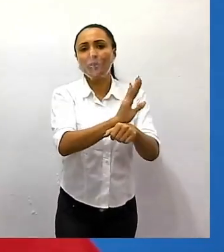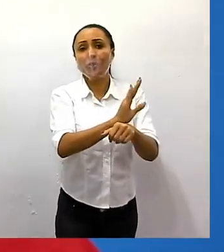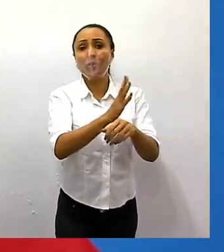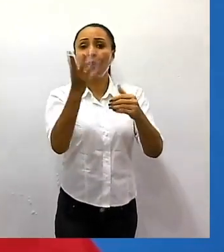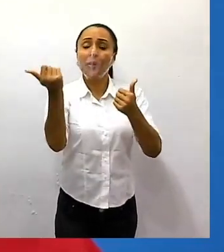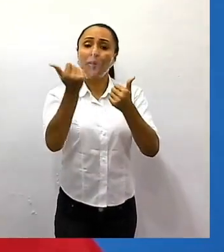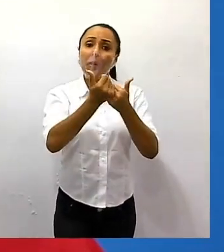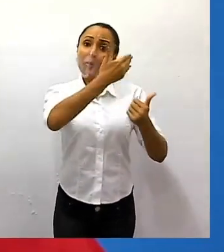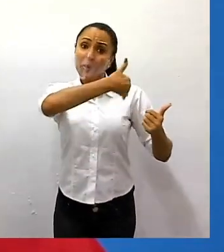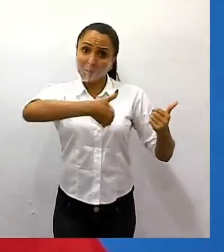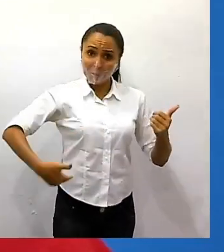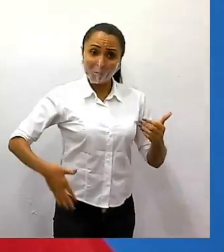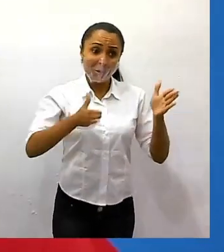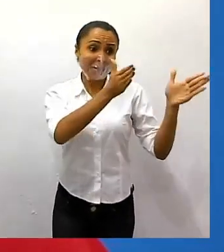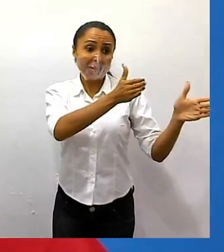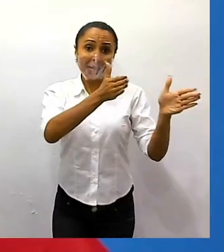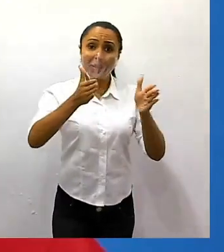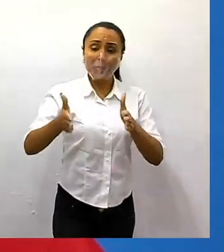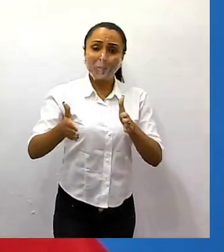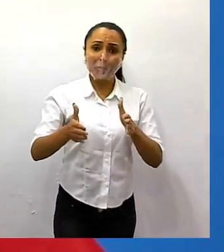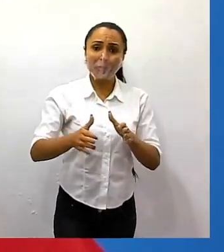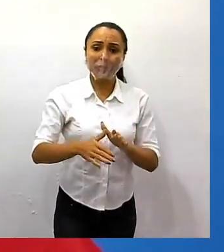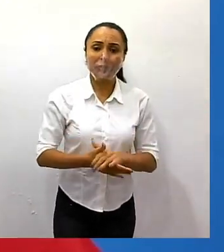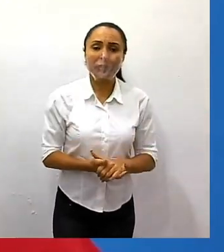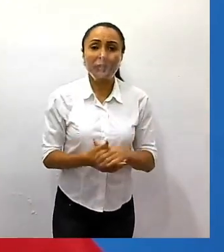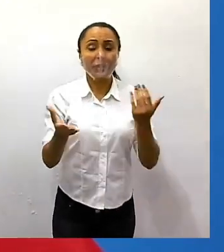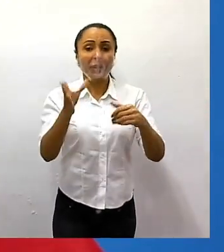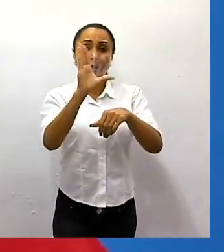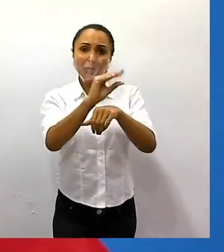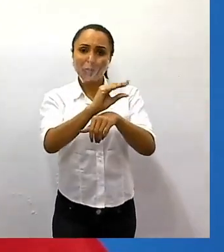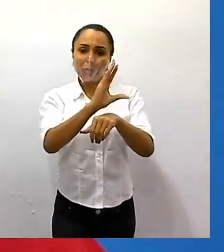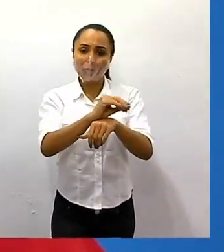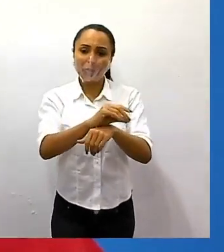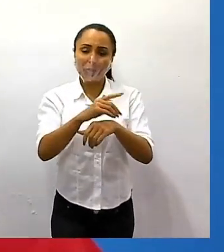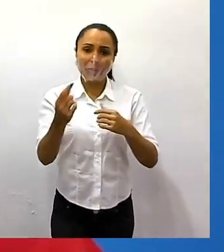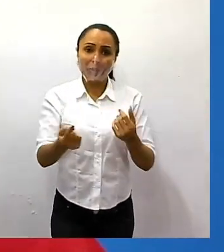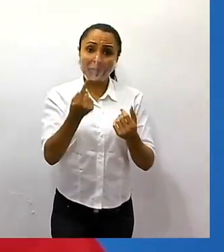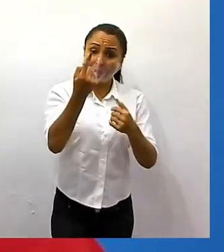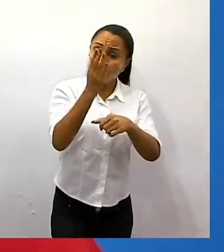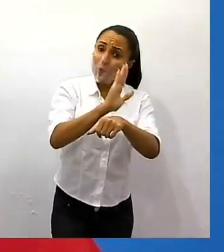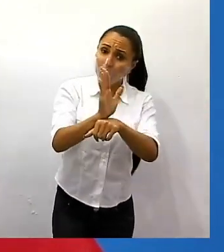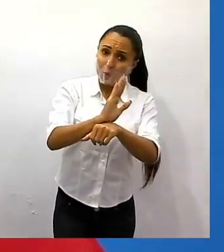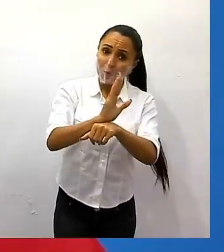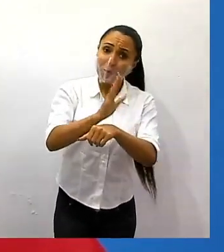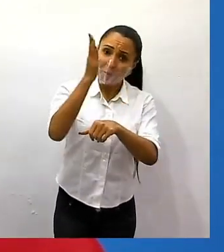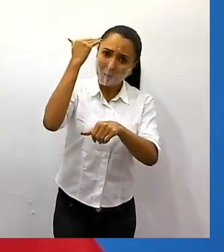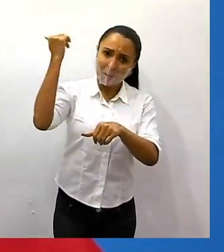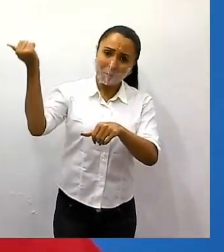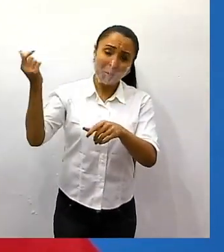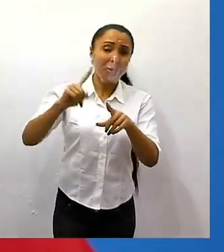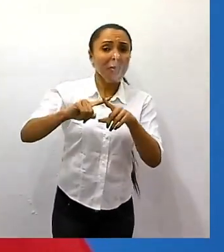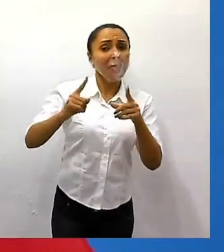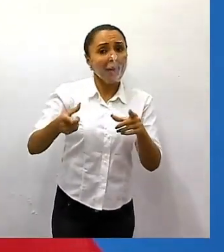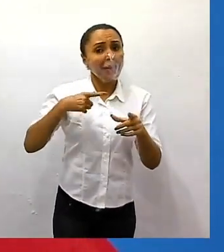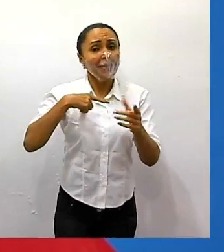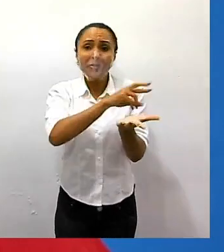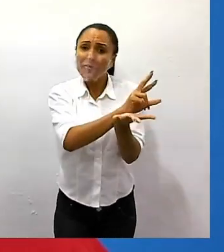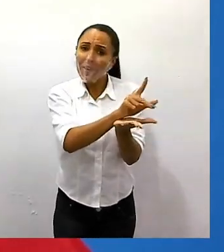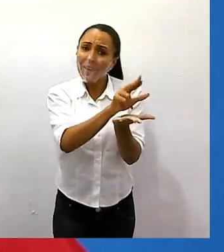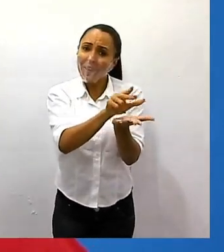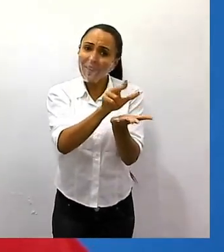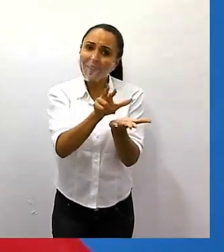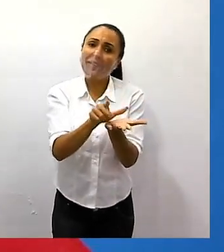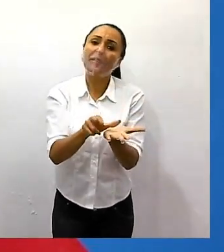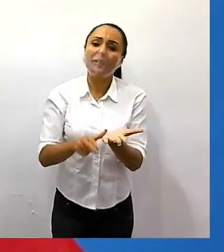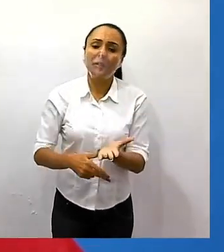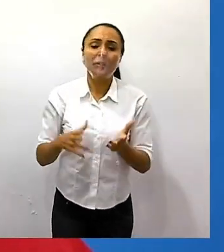do governo na época deles. E aqui a foto que vocês viram é de uma dessas produções, mas existiram vários, tá? Então, aí a